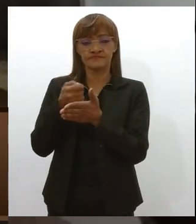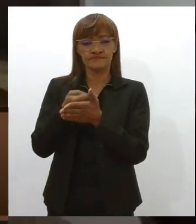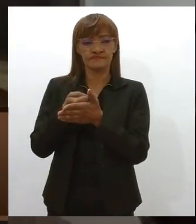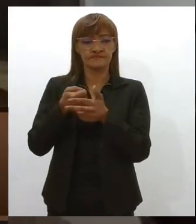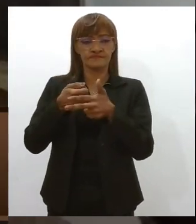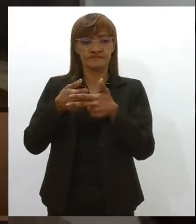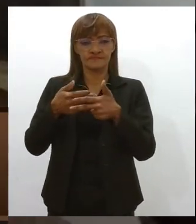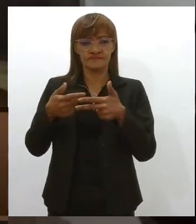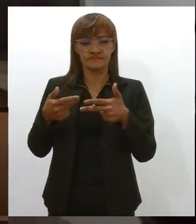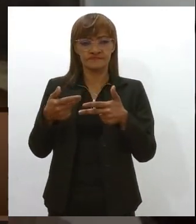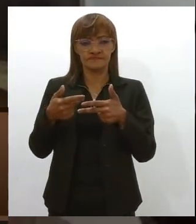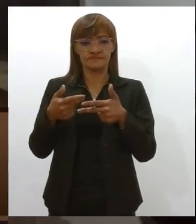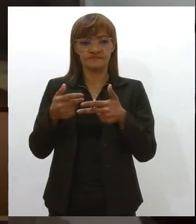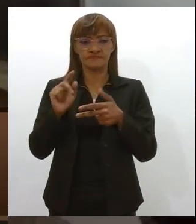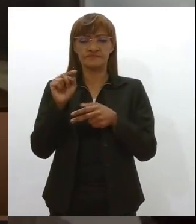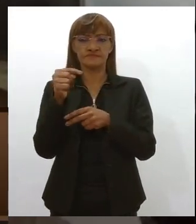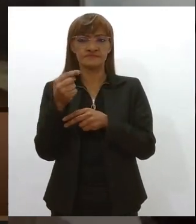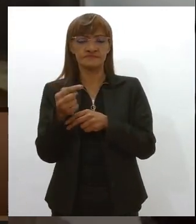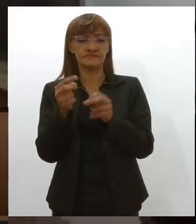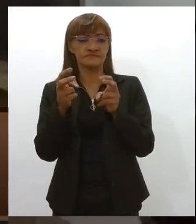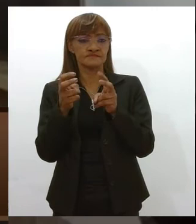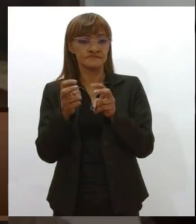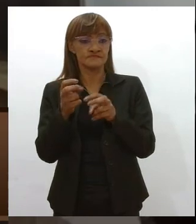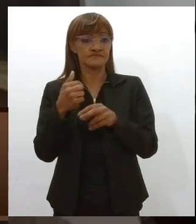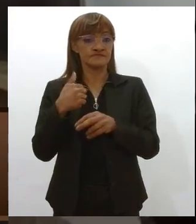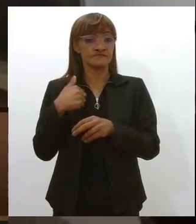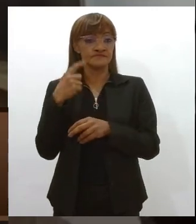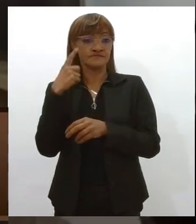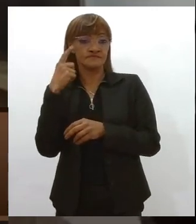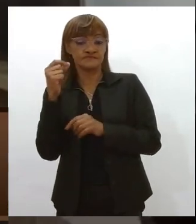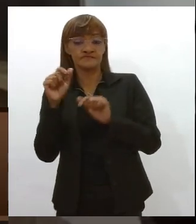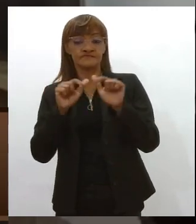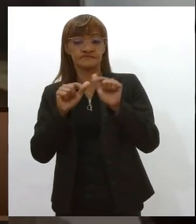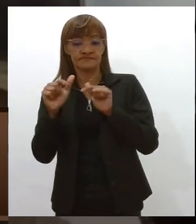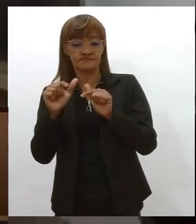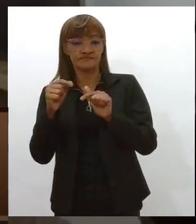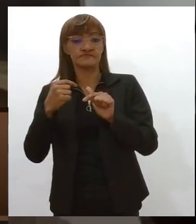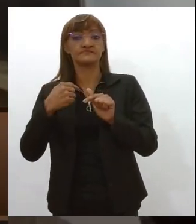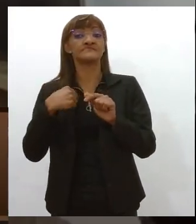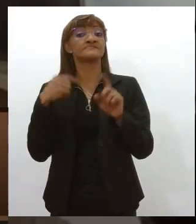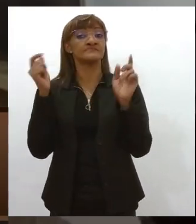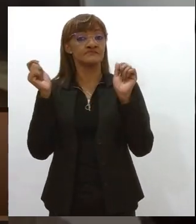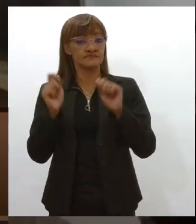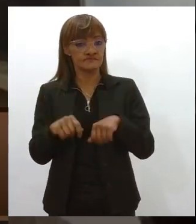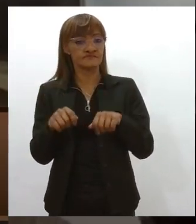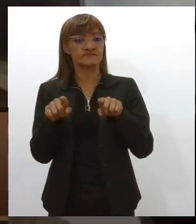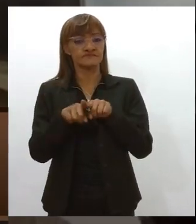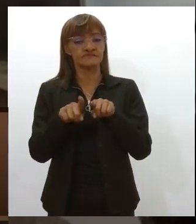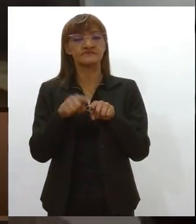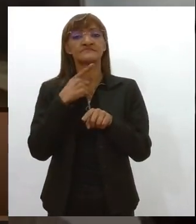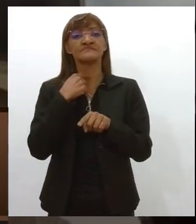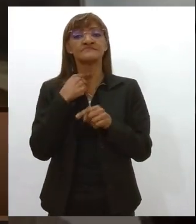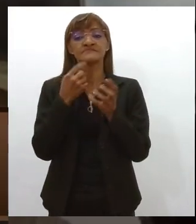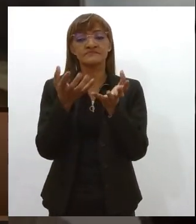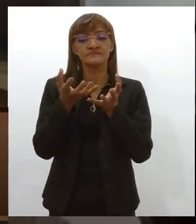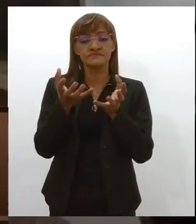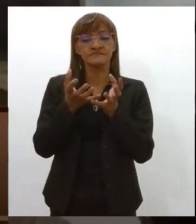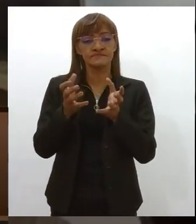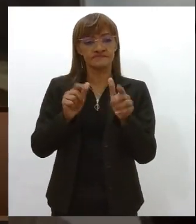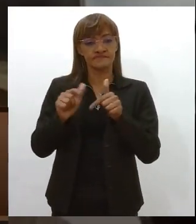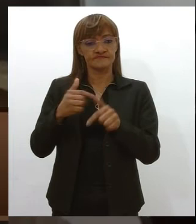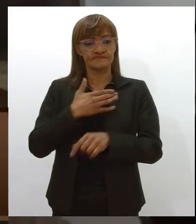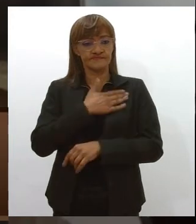disse, mamãe está saindo para trabalhar porque mamãe gosta de trabalhar, mamãe quer trabalhar, mamãe gosta de cuidar das